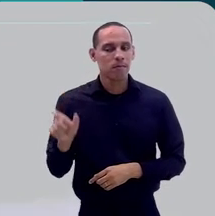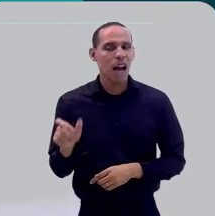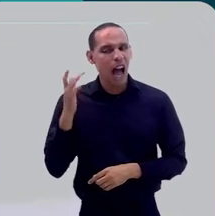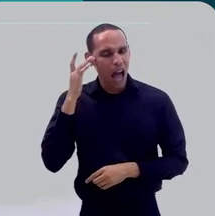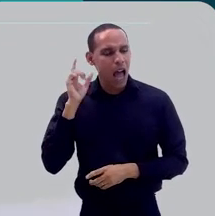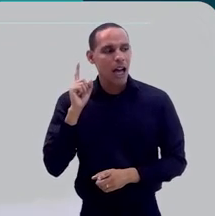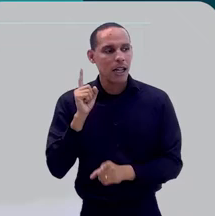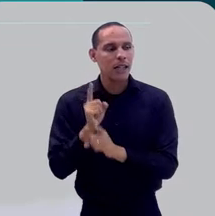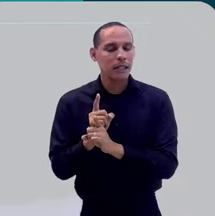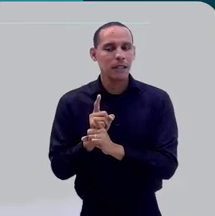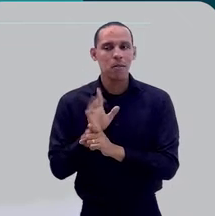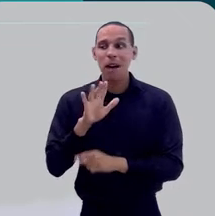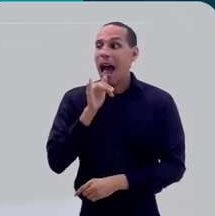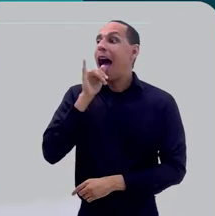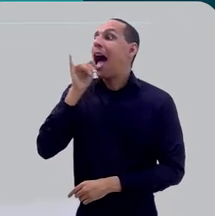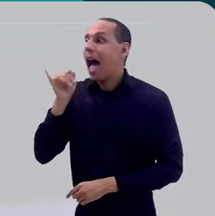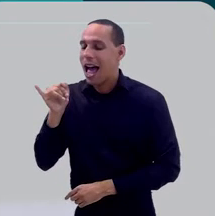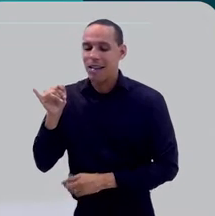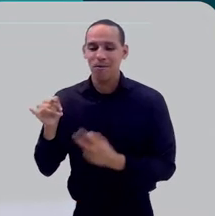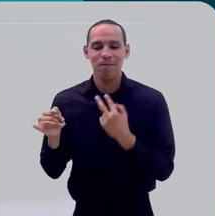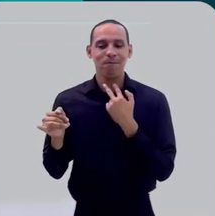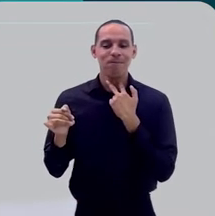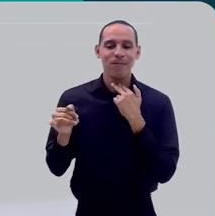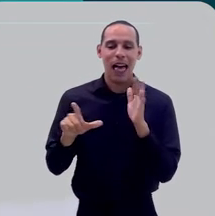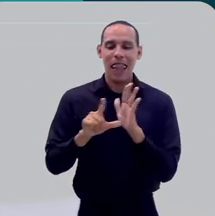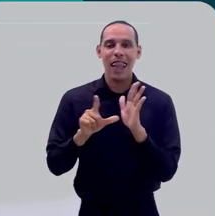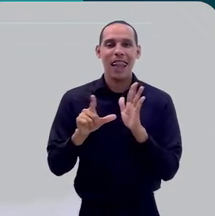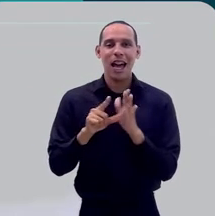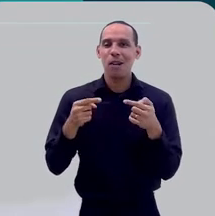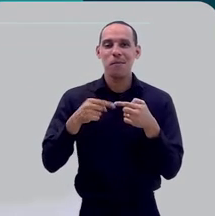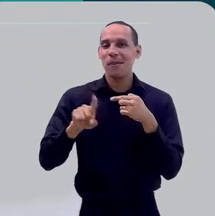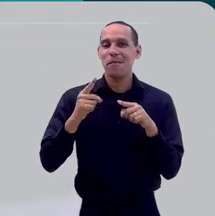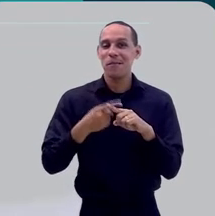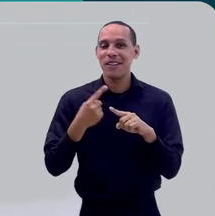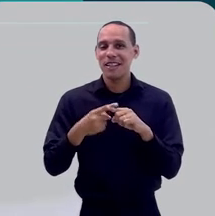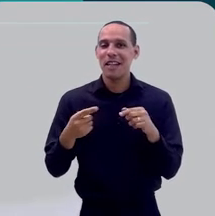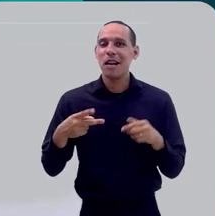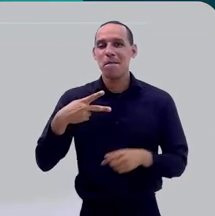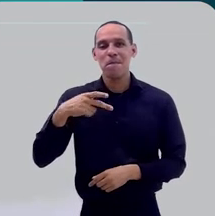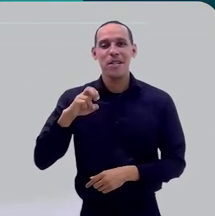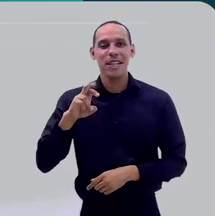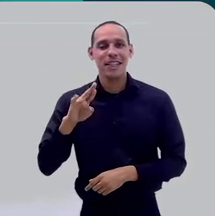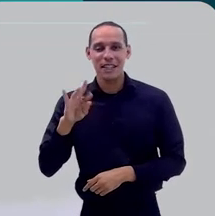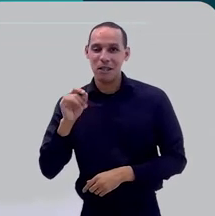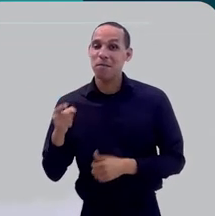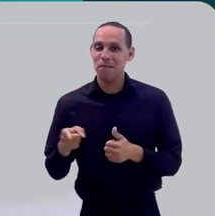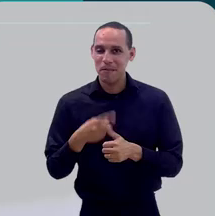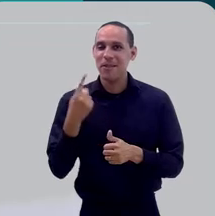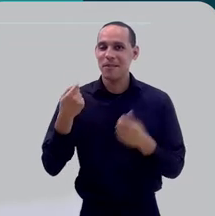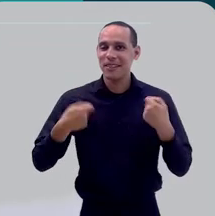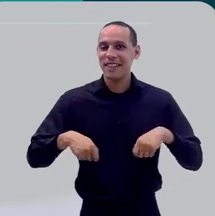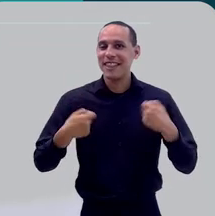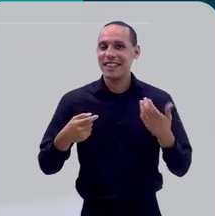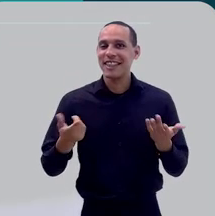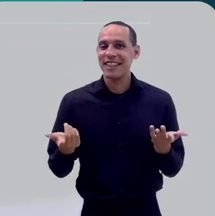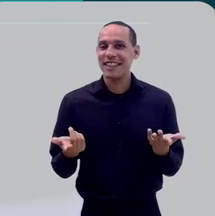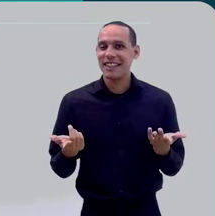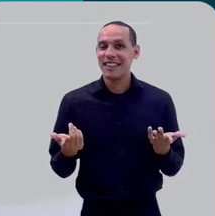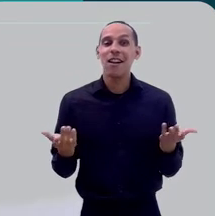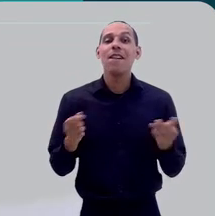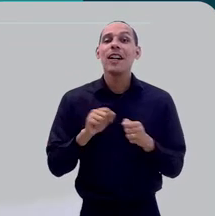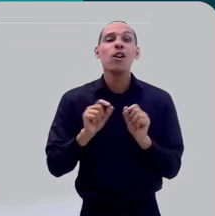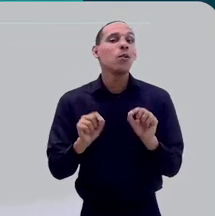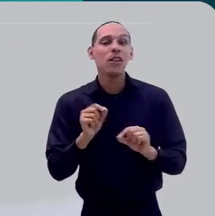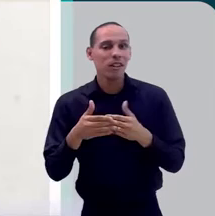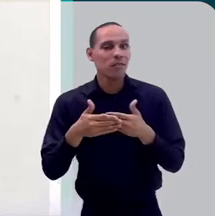senhora imagina que seja, mas a senhora não pode afirmar, não pode dar o laudo, porque isso precisa de um perito. Ou Qual é o seja, eu tenho encaminhamento a a partir